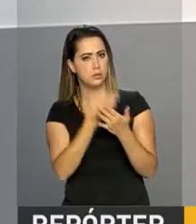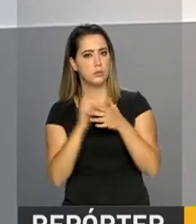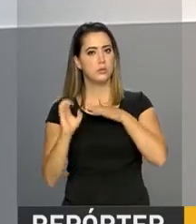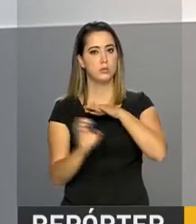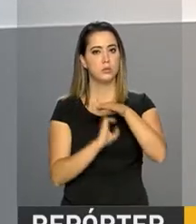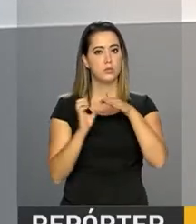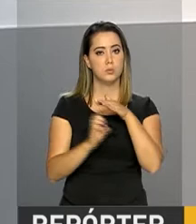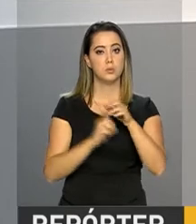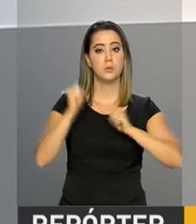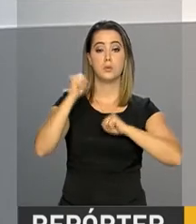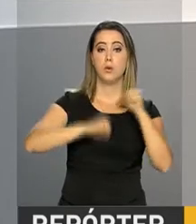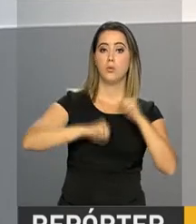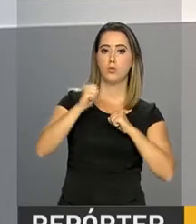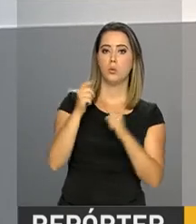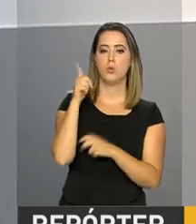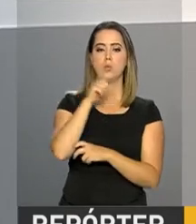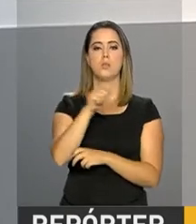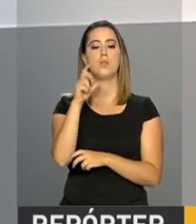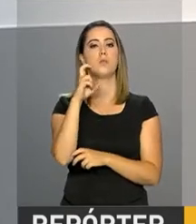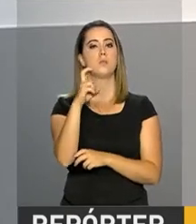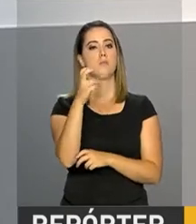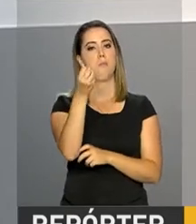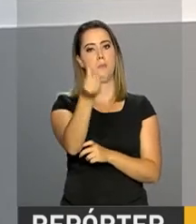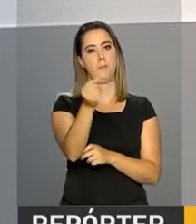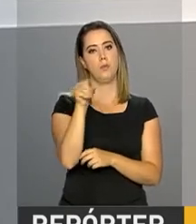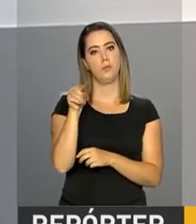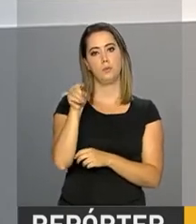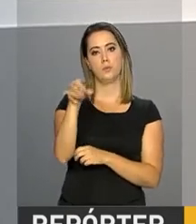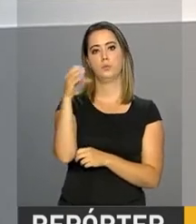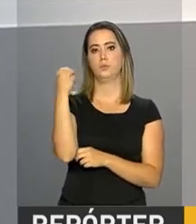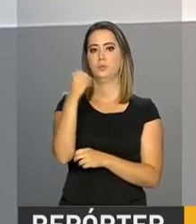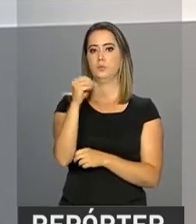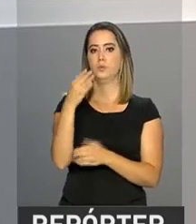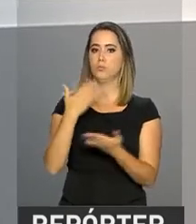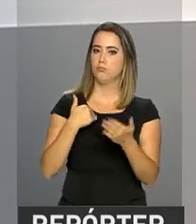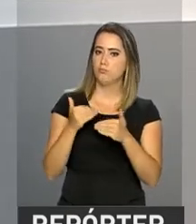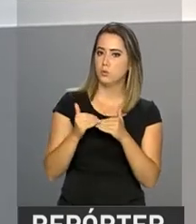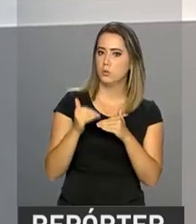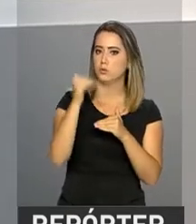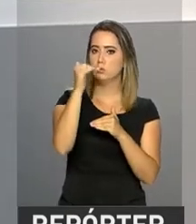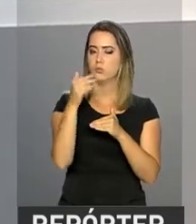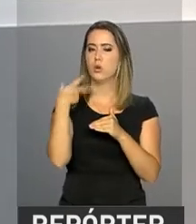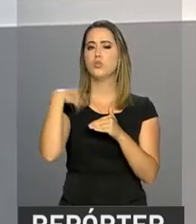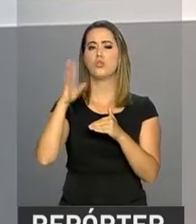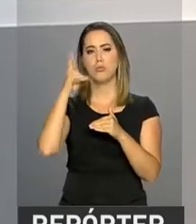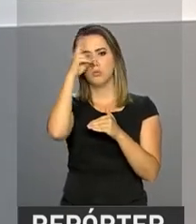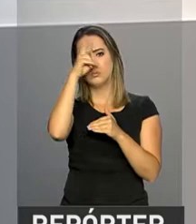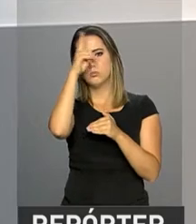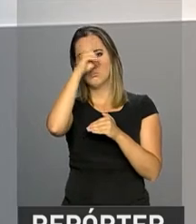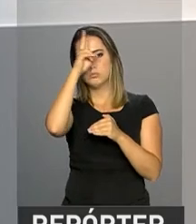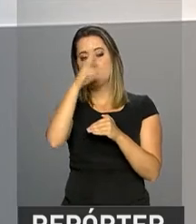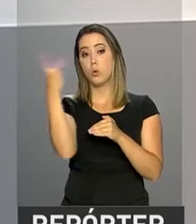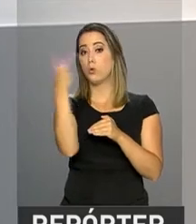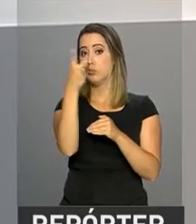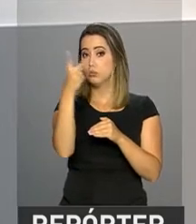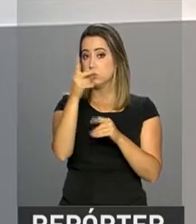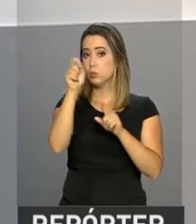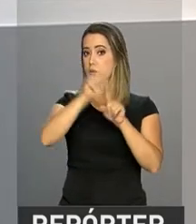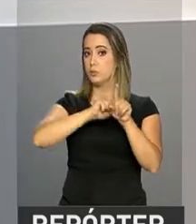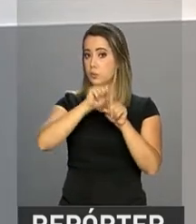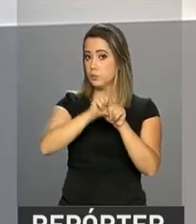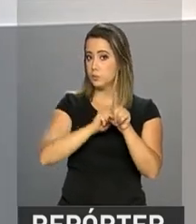alcançou 56 pontos em outubro e permanece acima da sua média histórica pelo segundo mês consecutivo